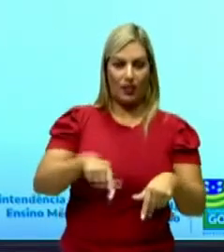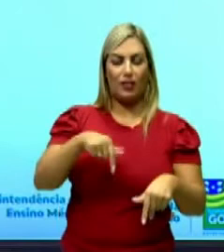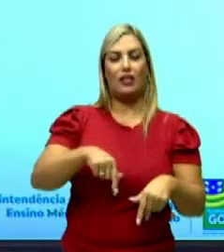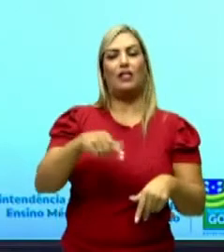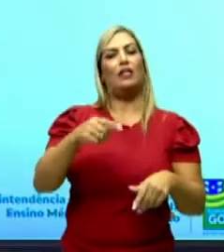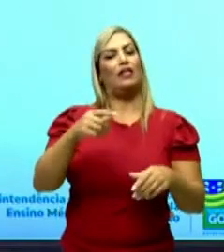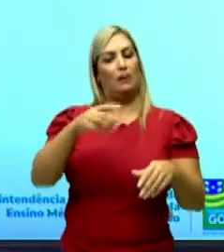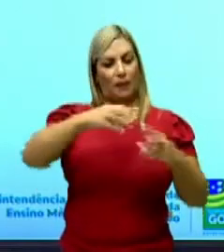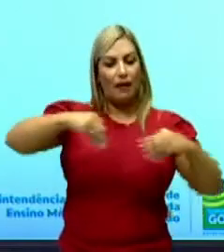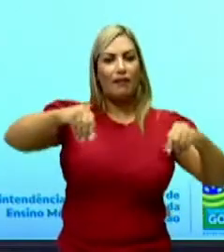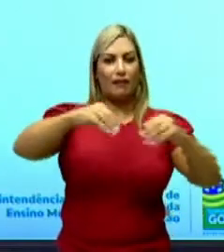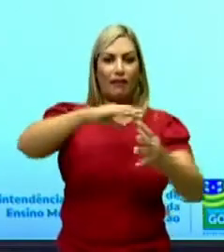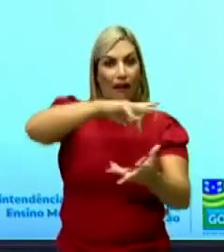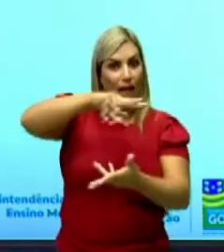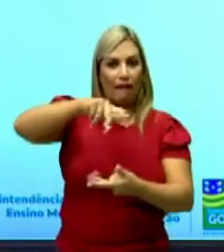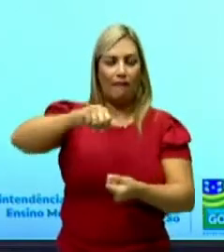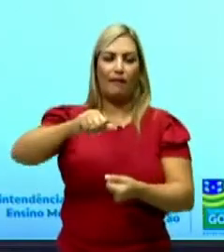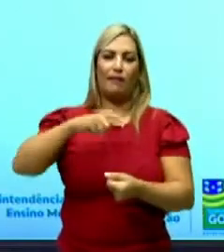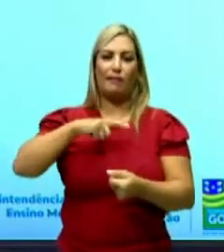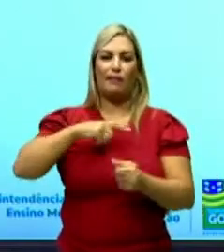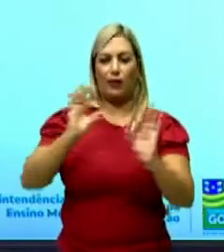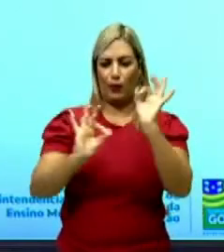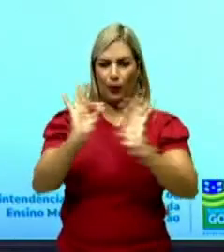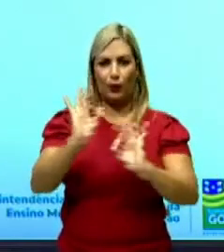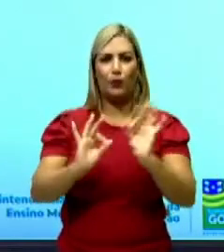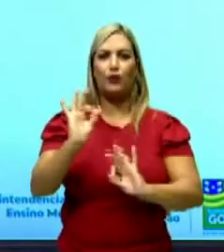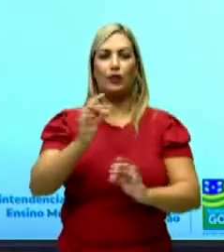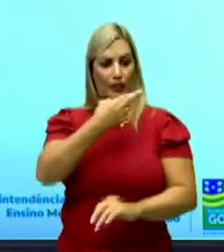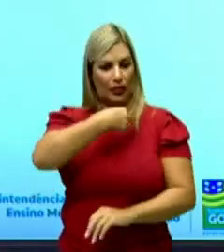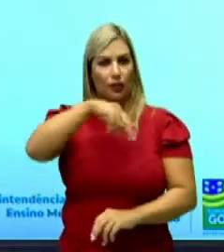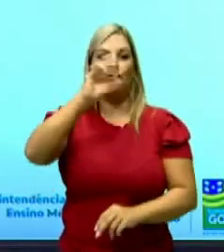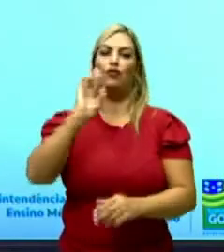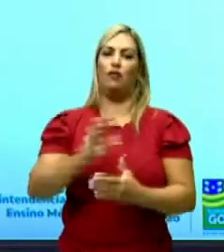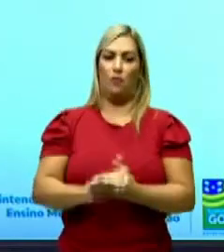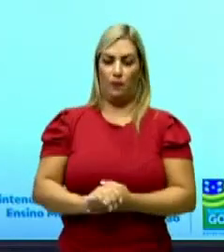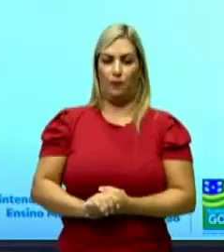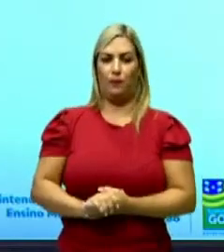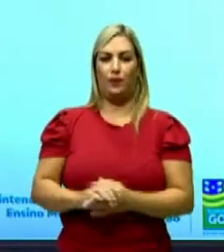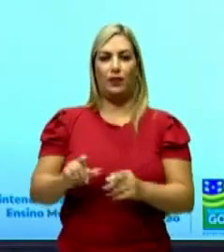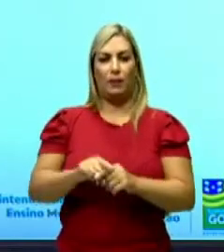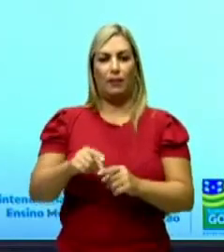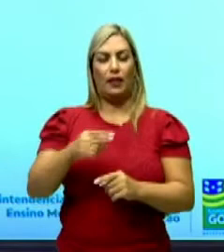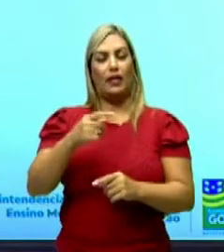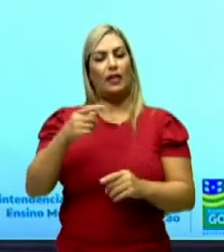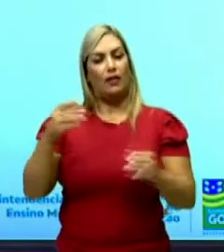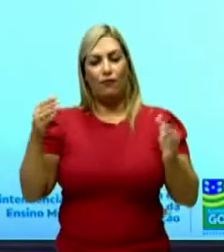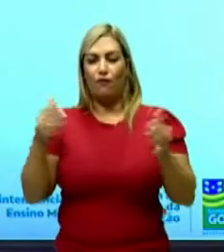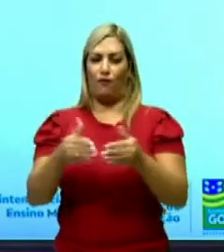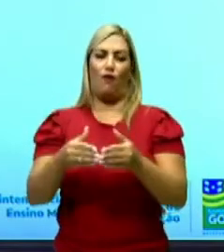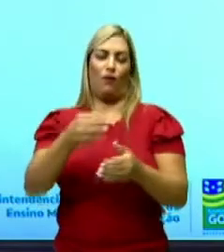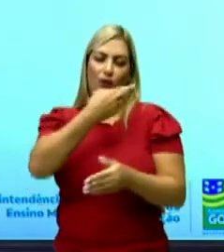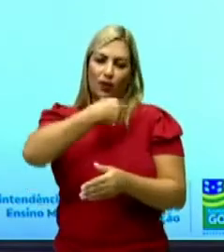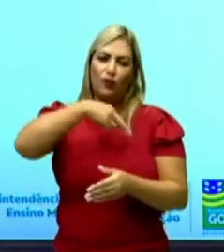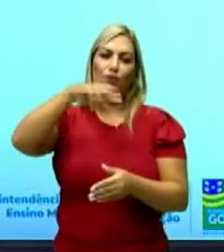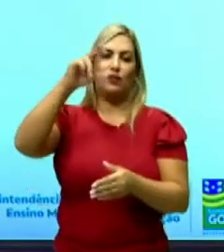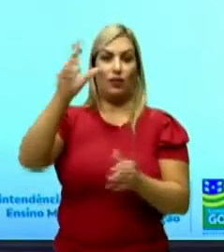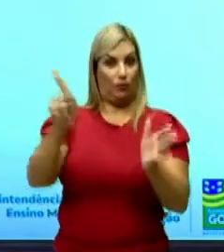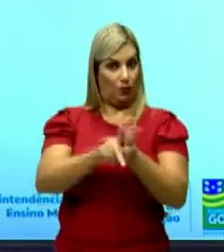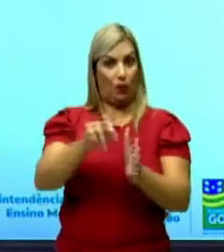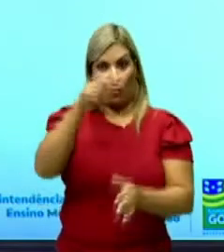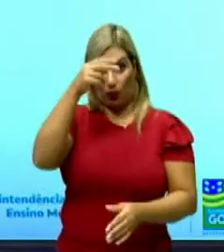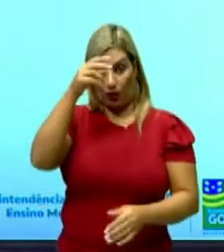porque vai definir a questão da religião e da religiosidade no egito